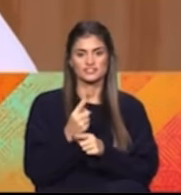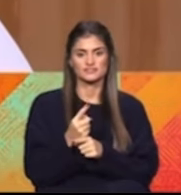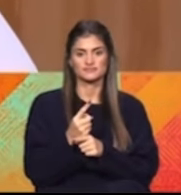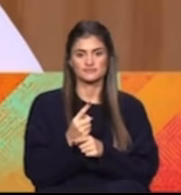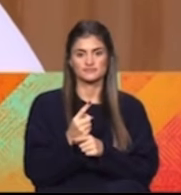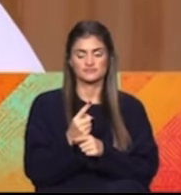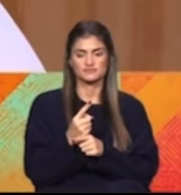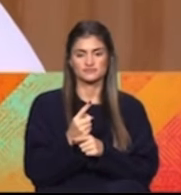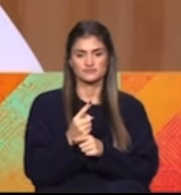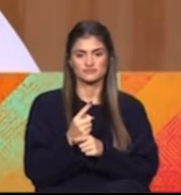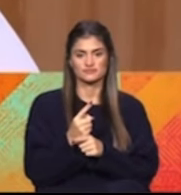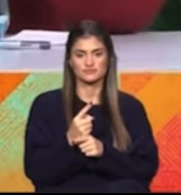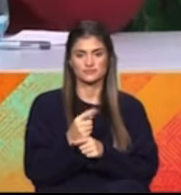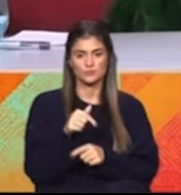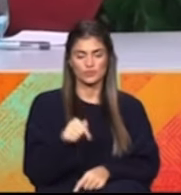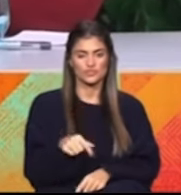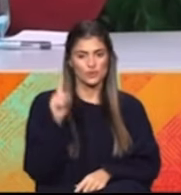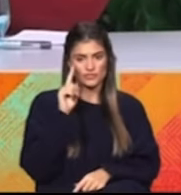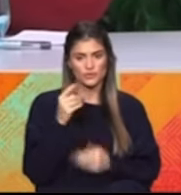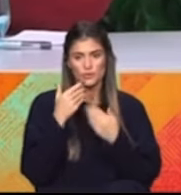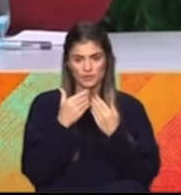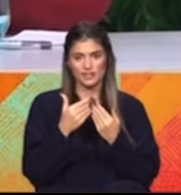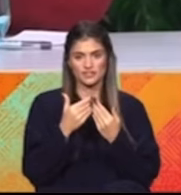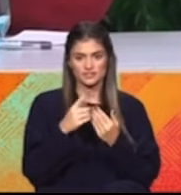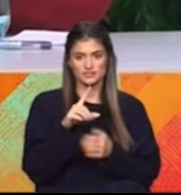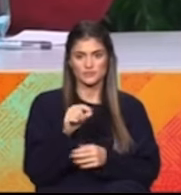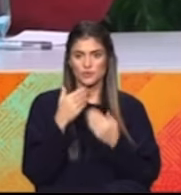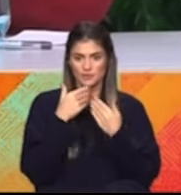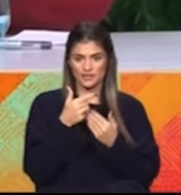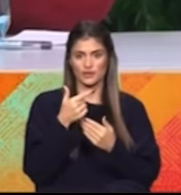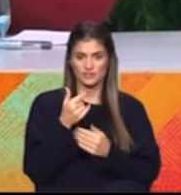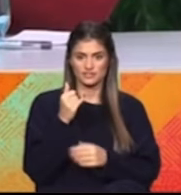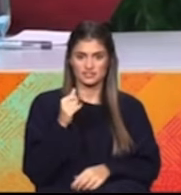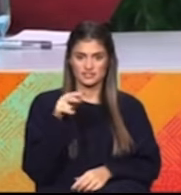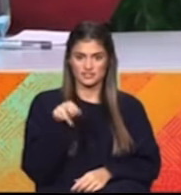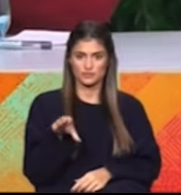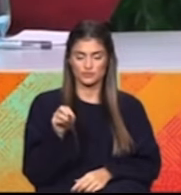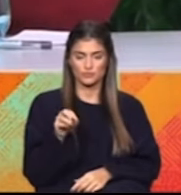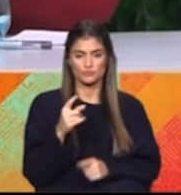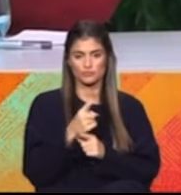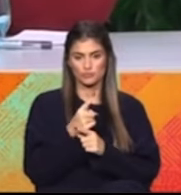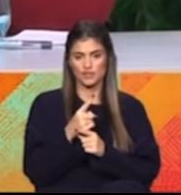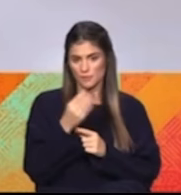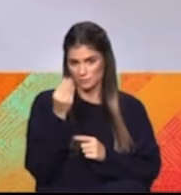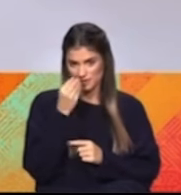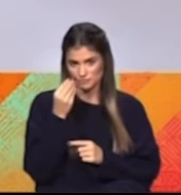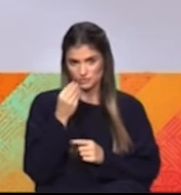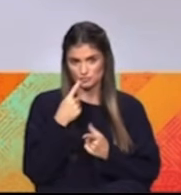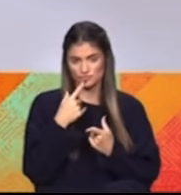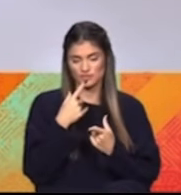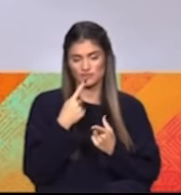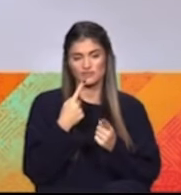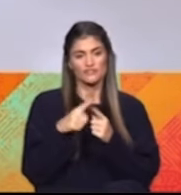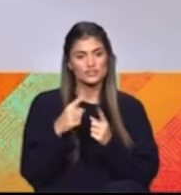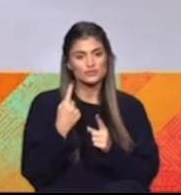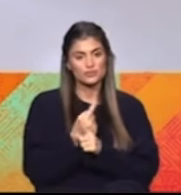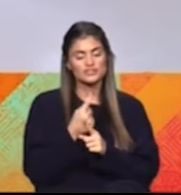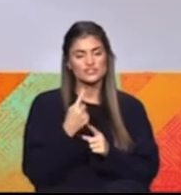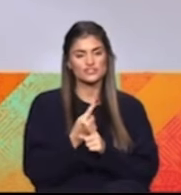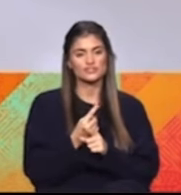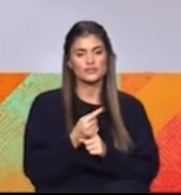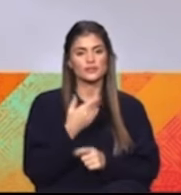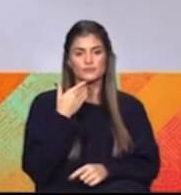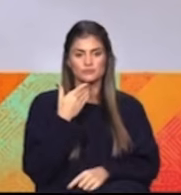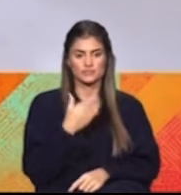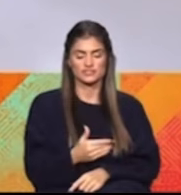exatamente. Eu, apesar disso, hoje é o dia do obrigado, mas também devo um grande obrigado ao Tino porque temos aprendido muito com ele. Muito mesmo. É um mestre mesmo de